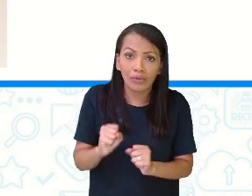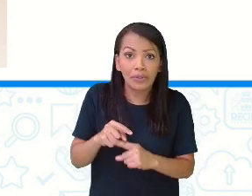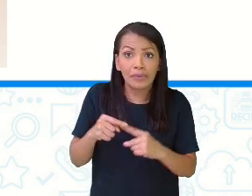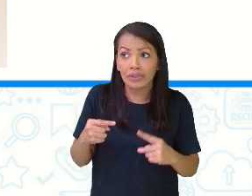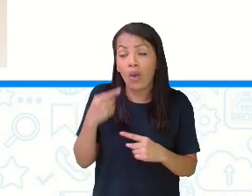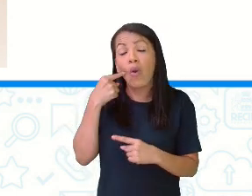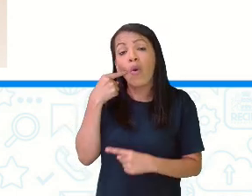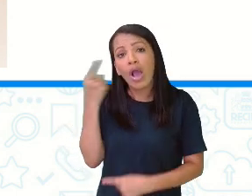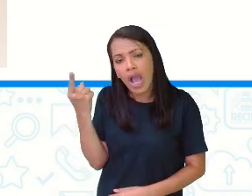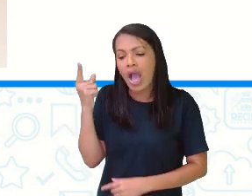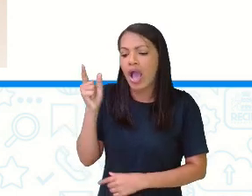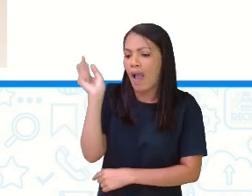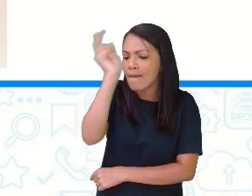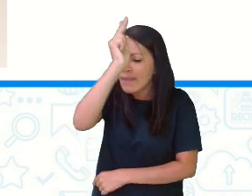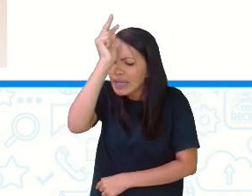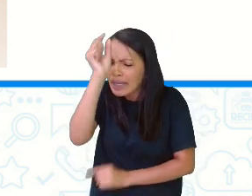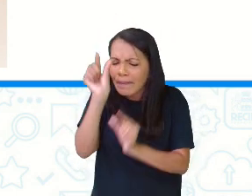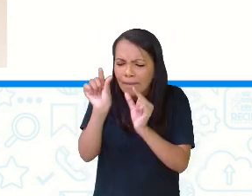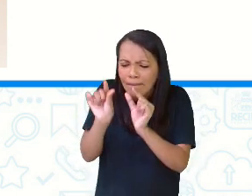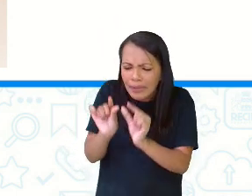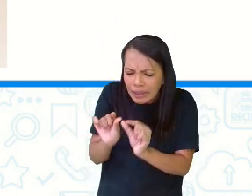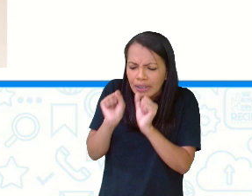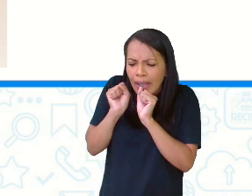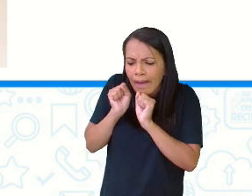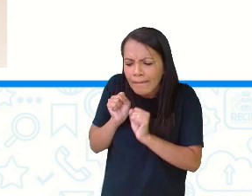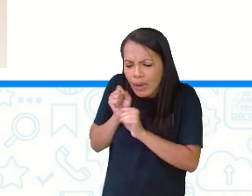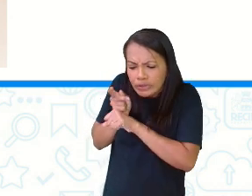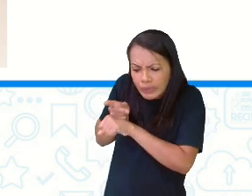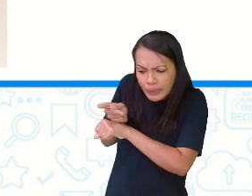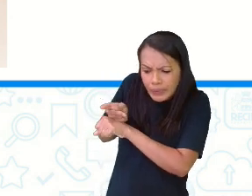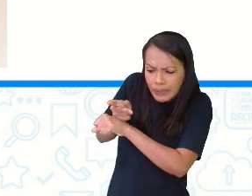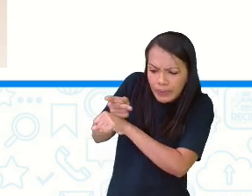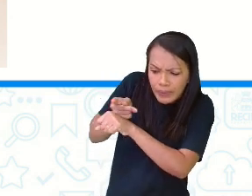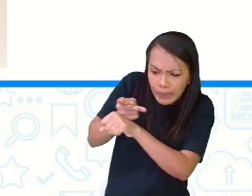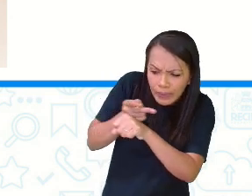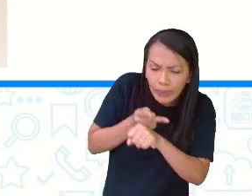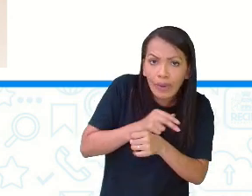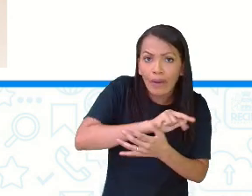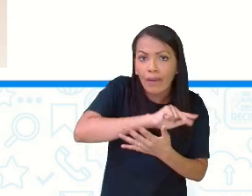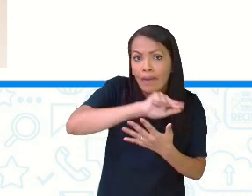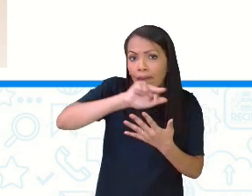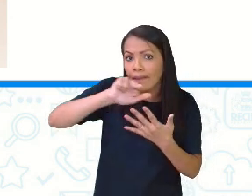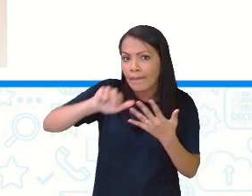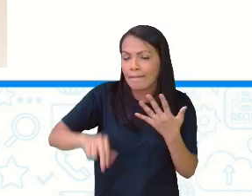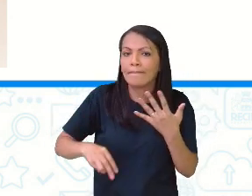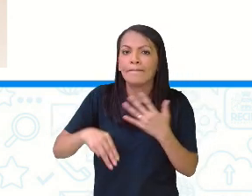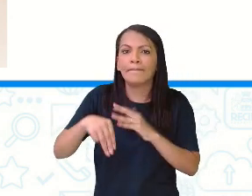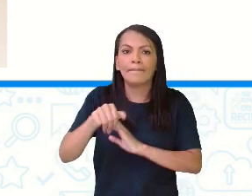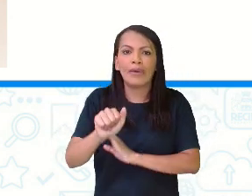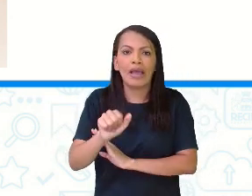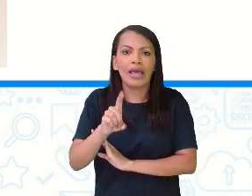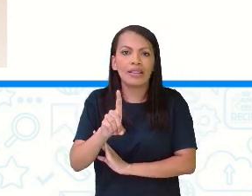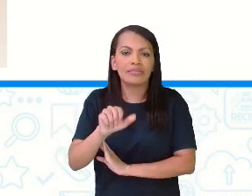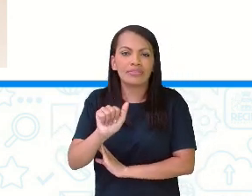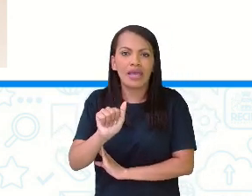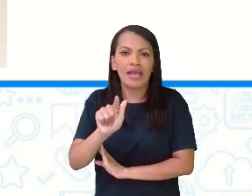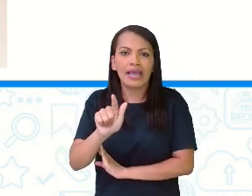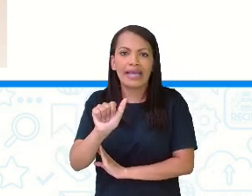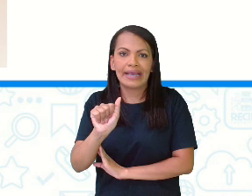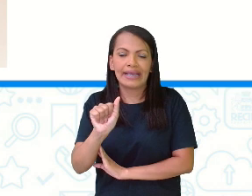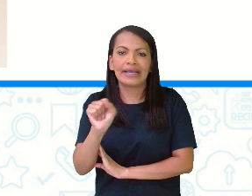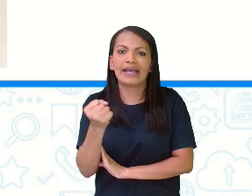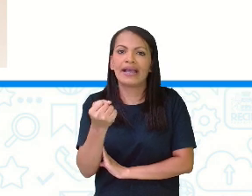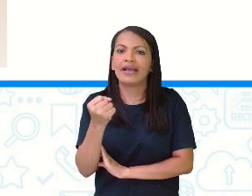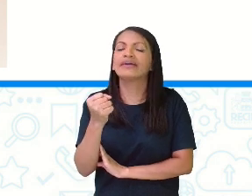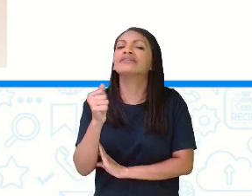o inseto preferido para os experimentos é uma espécie conhecida como barata de Madagascar, uma das maiores do mundo,